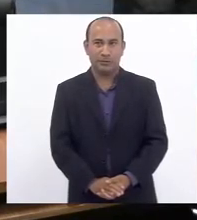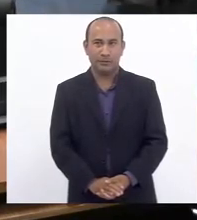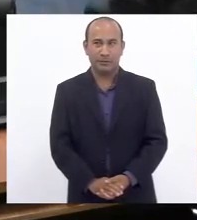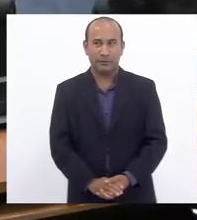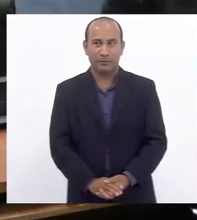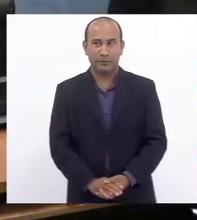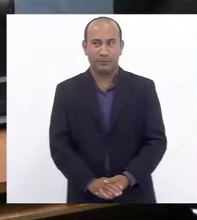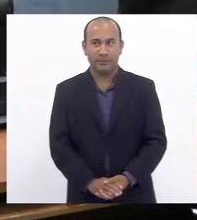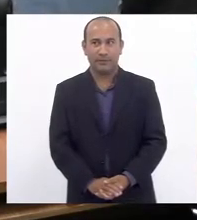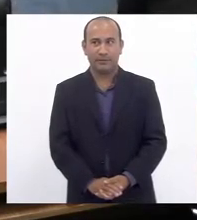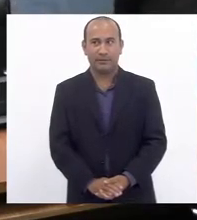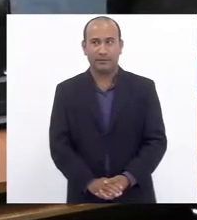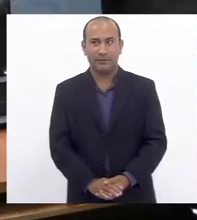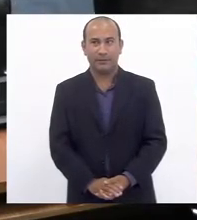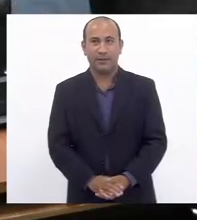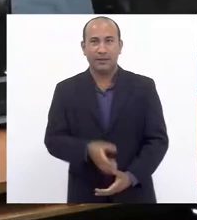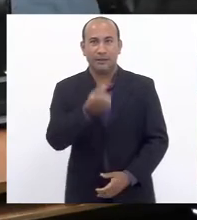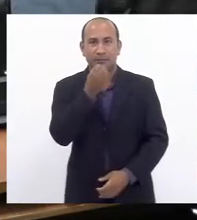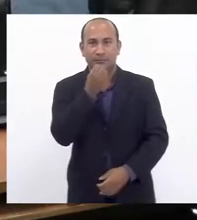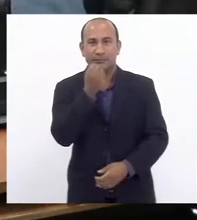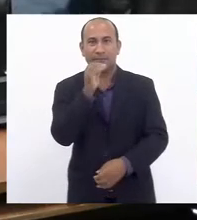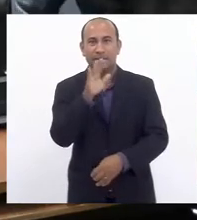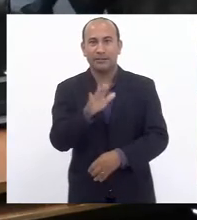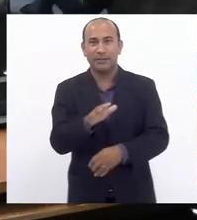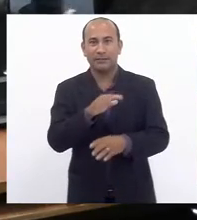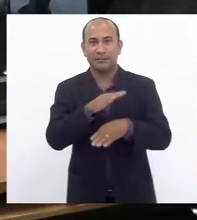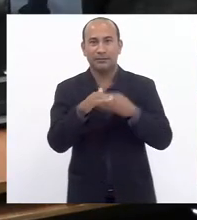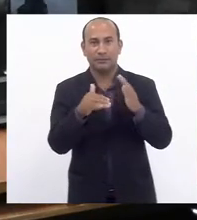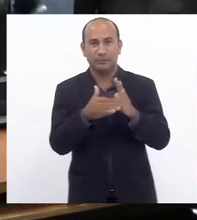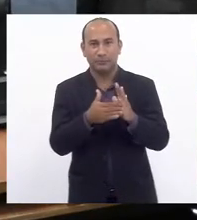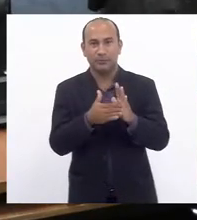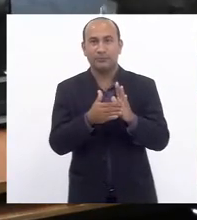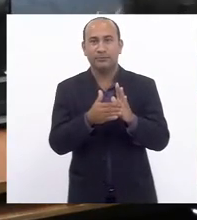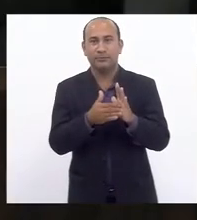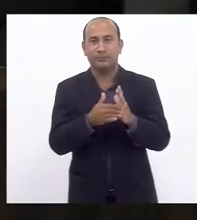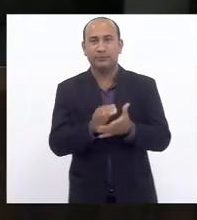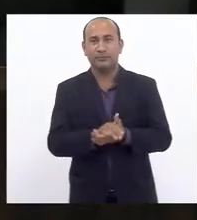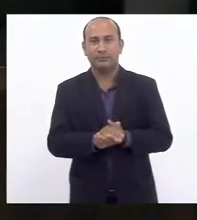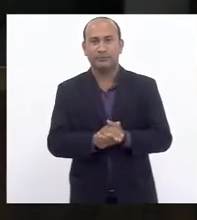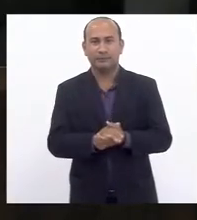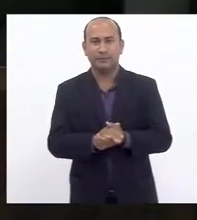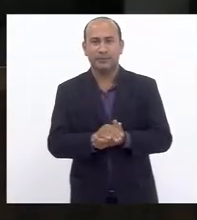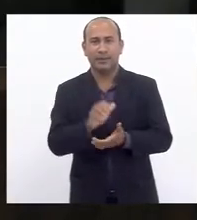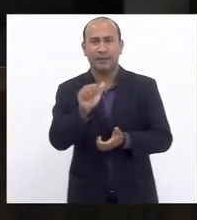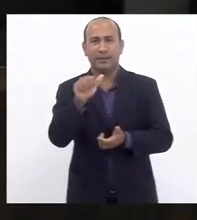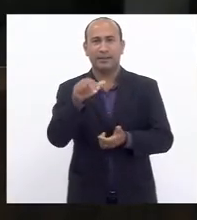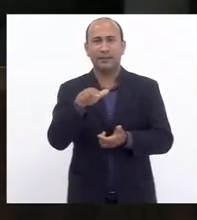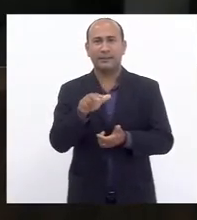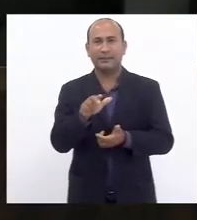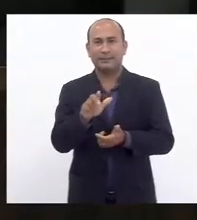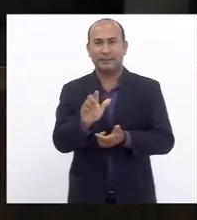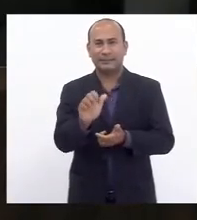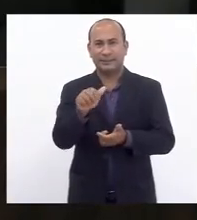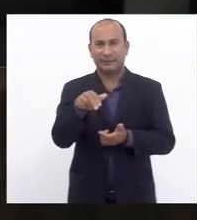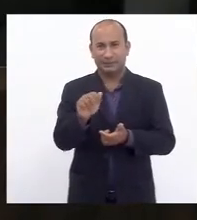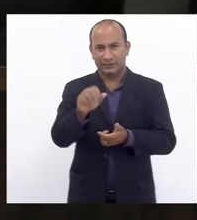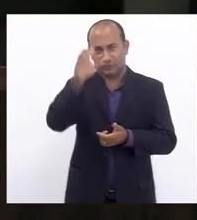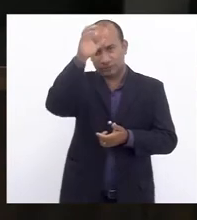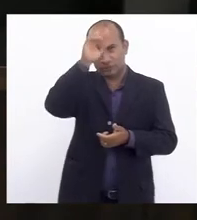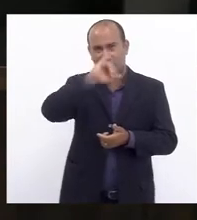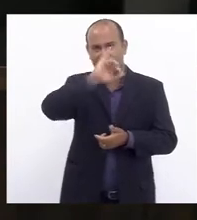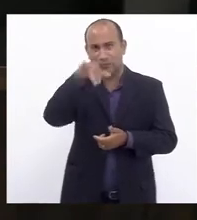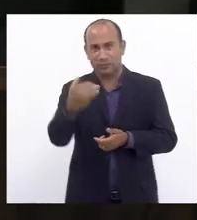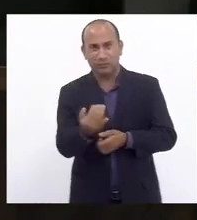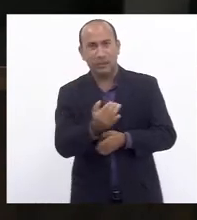Boa tarde a todas e todos. Deputada Marta, Lucinha, Alana, Mink, Tia Ju,